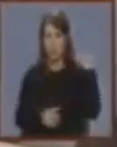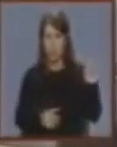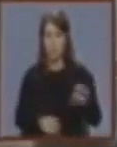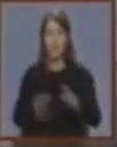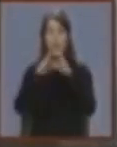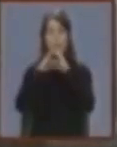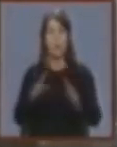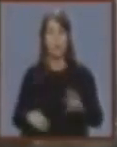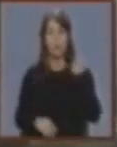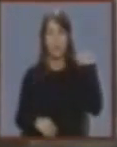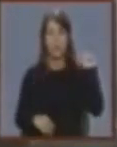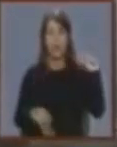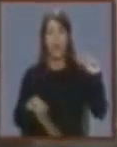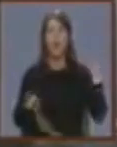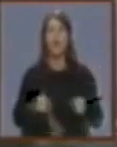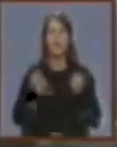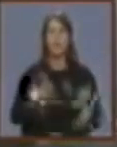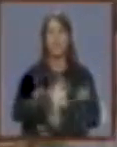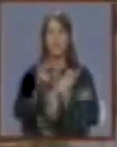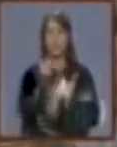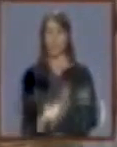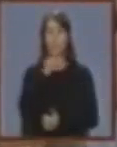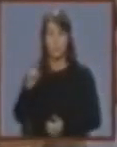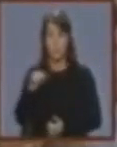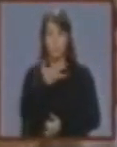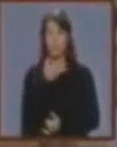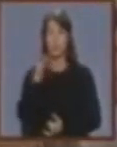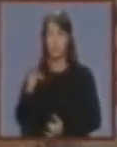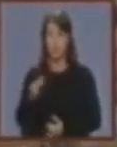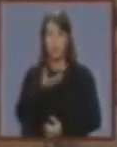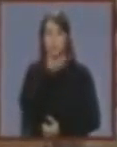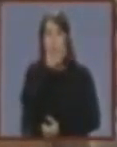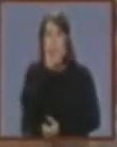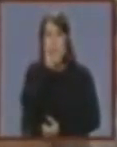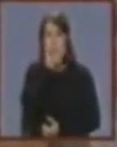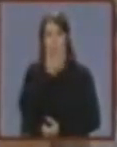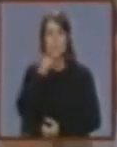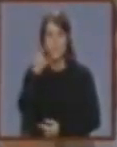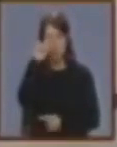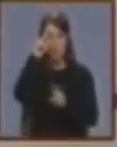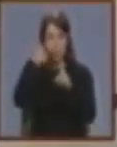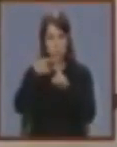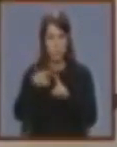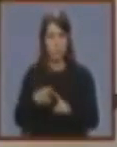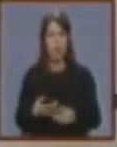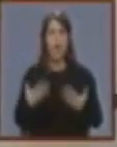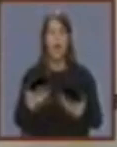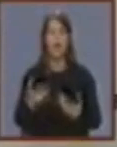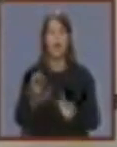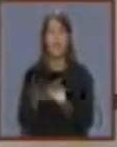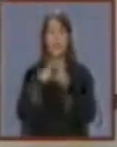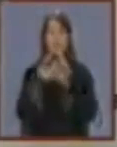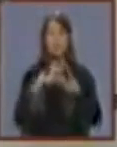onde os socialistas alcançaram a vitória em 2000 e 2004, César estabelece uma meta. Desta vez no